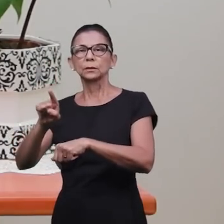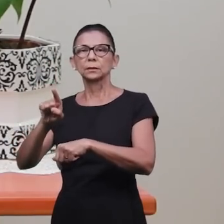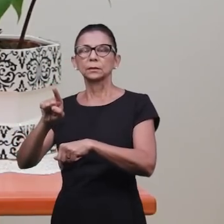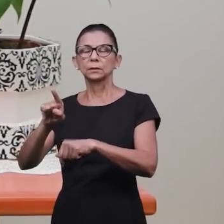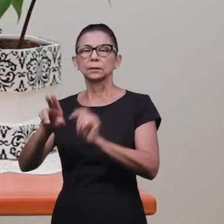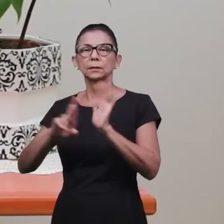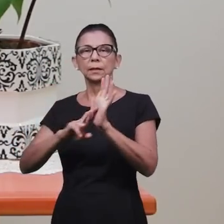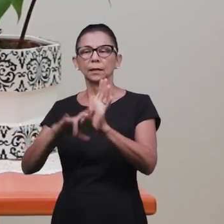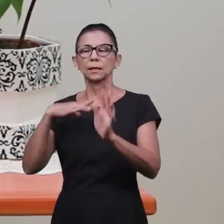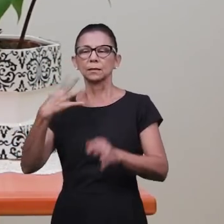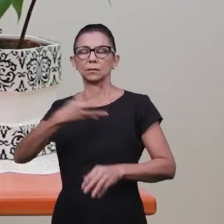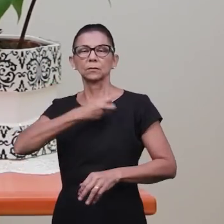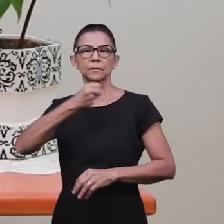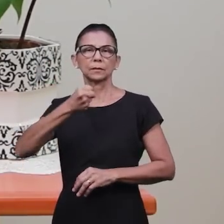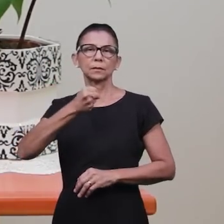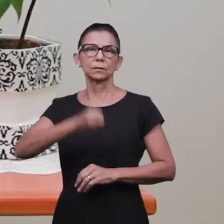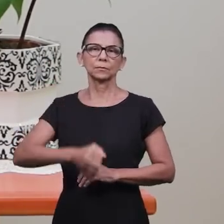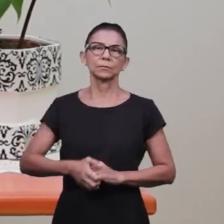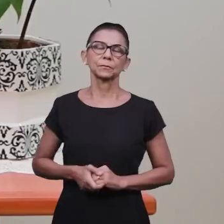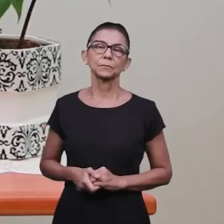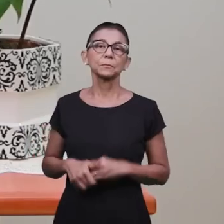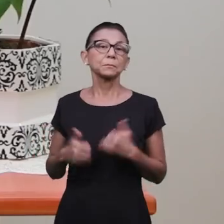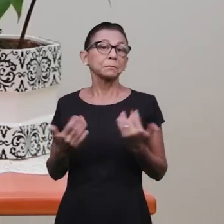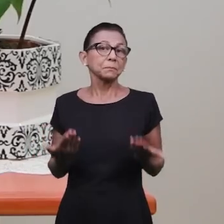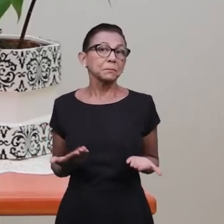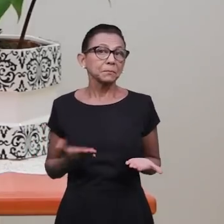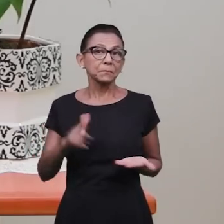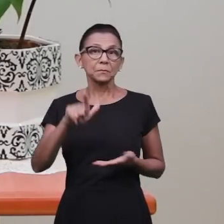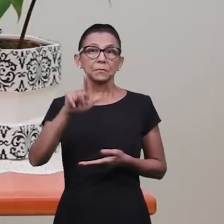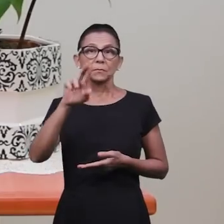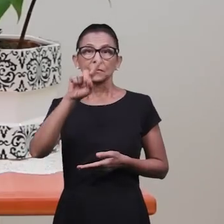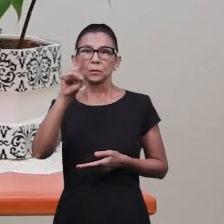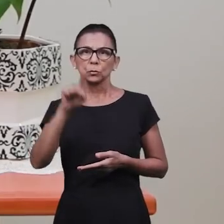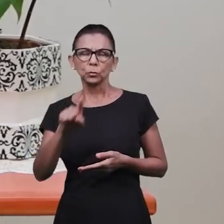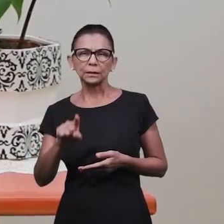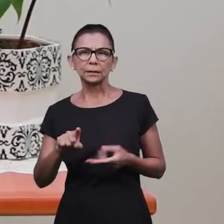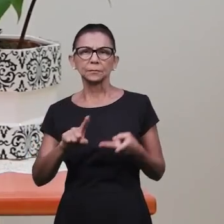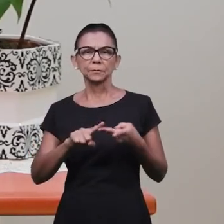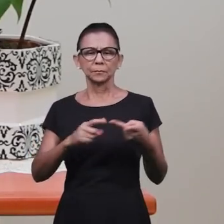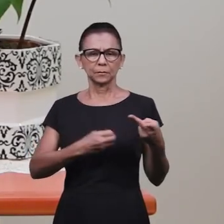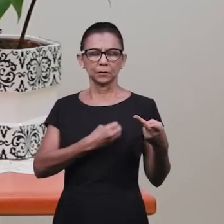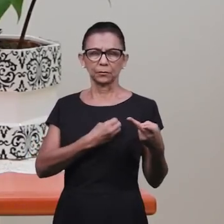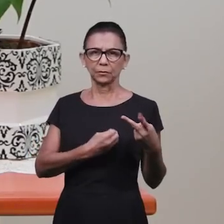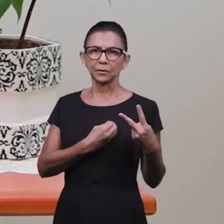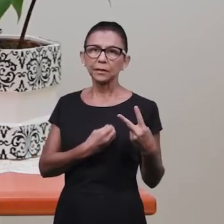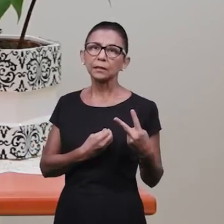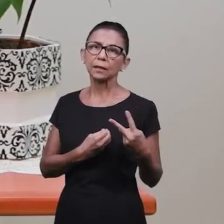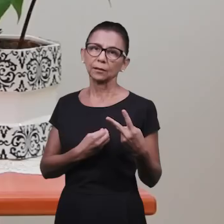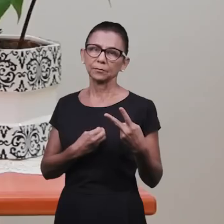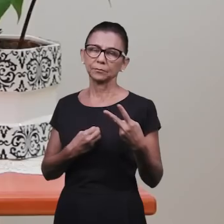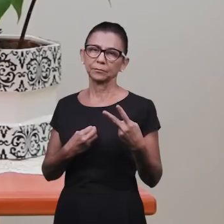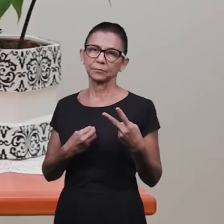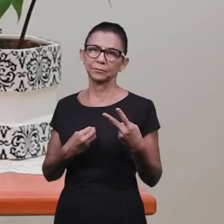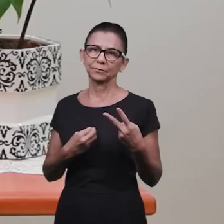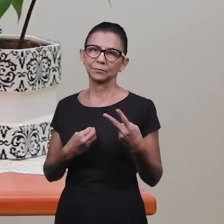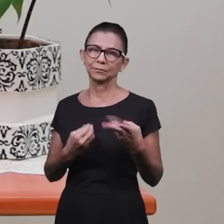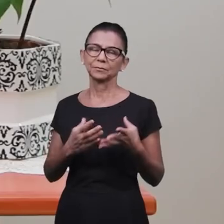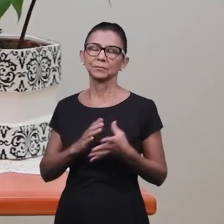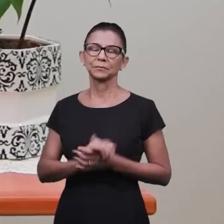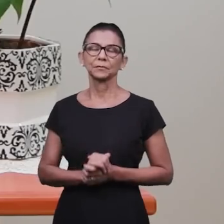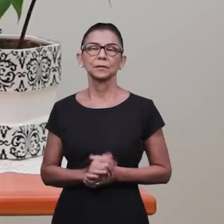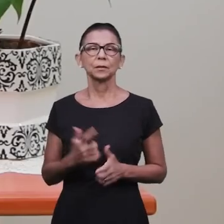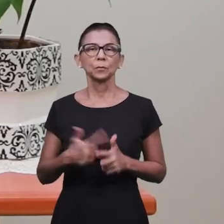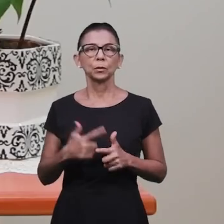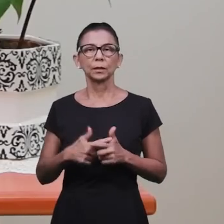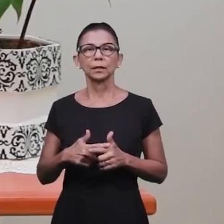estava a vida, e a vida era a luz dos homens. Então, luz e vida, né? Então, Jesus é a luz